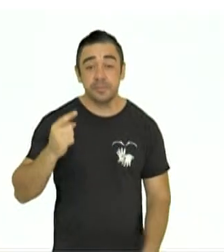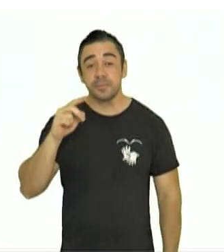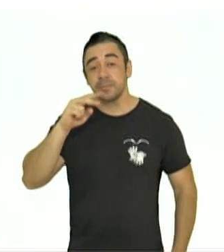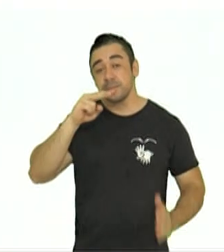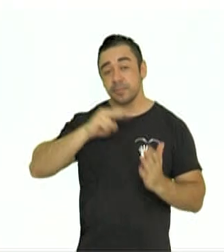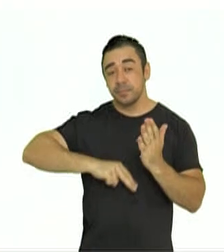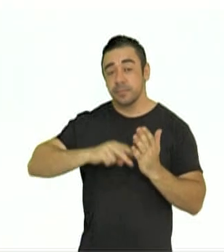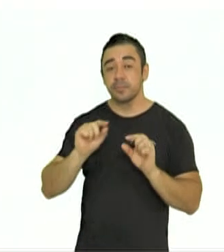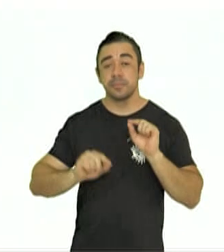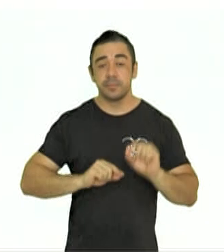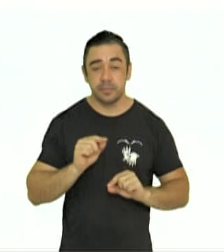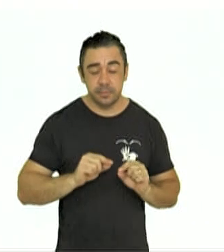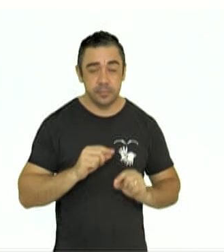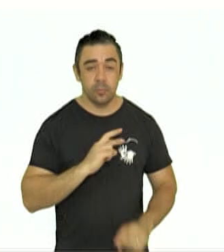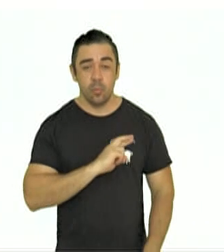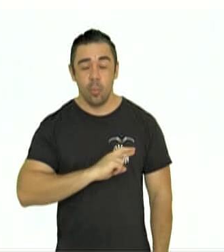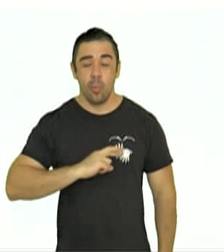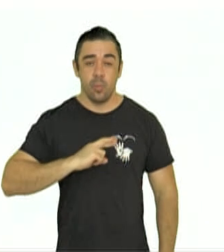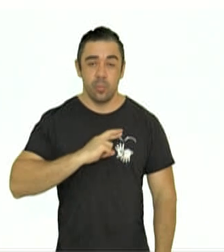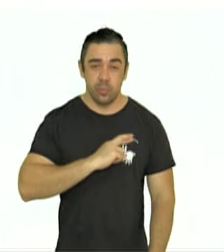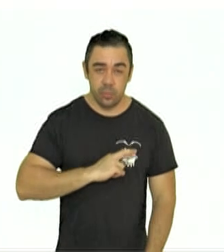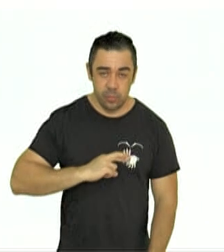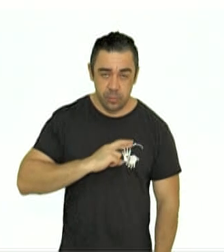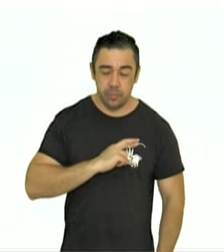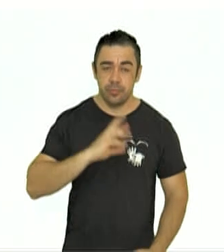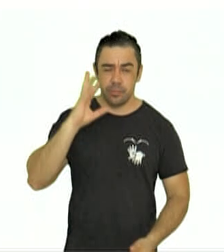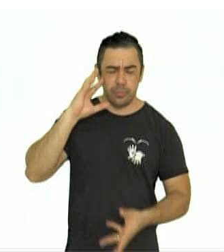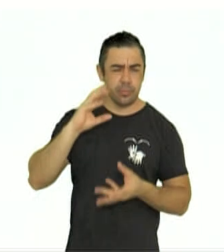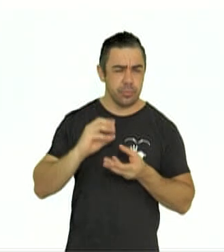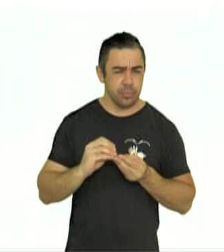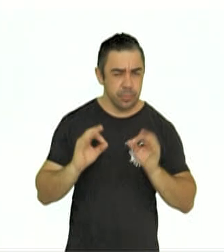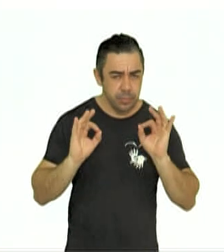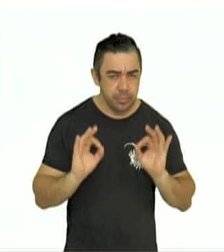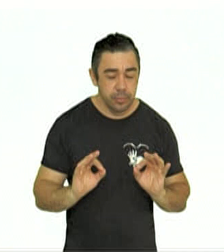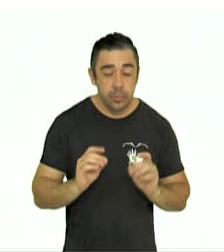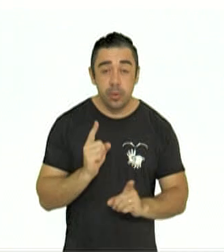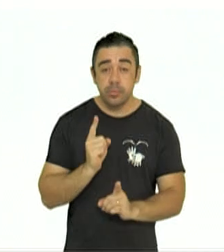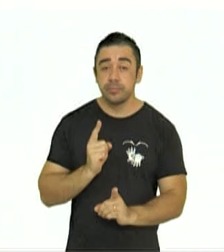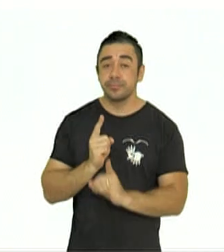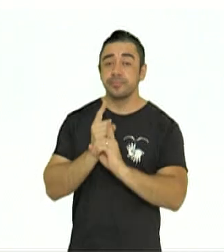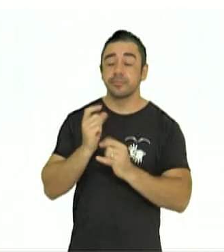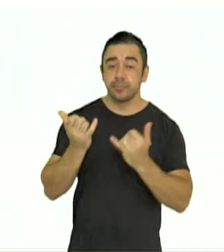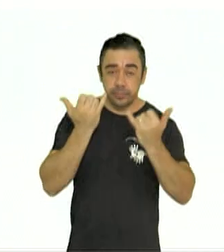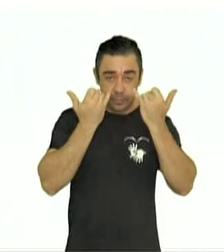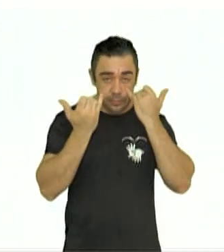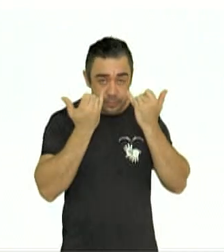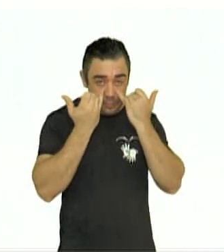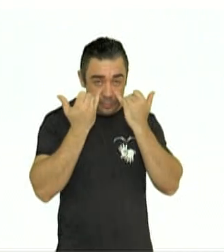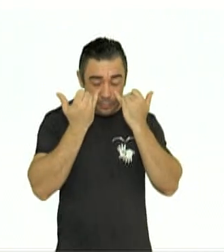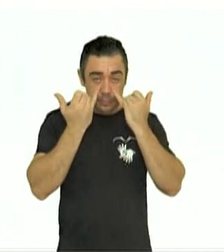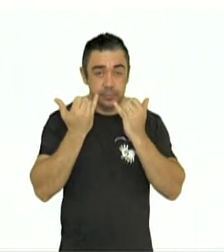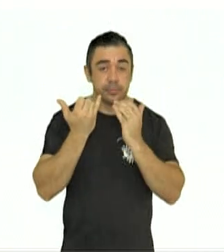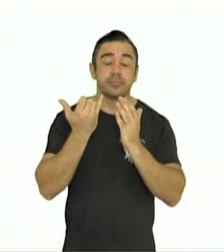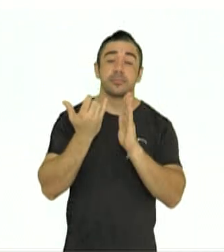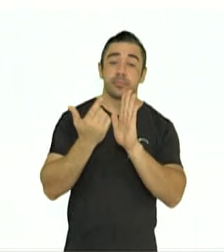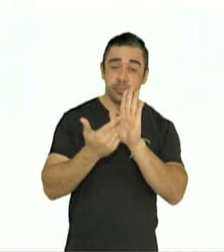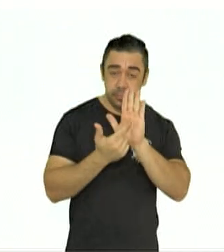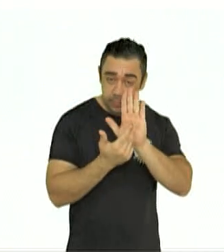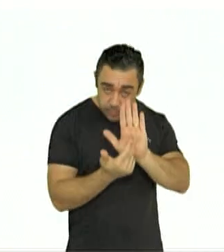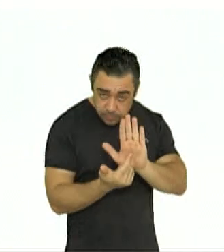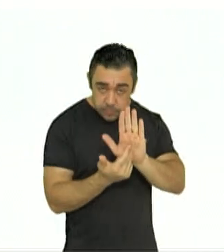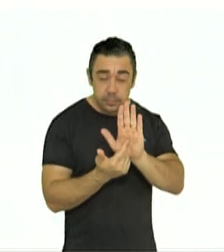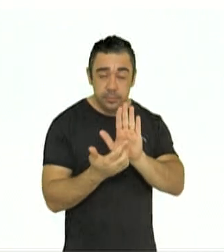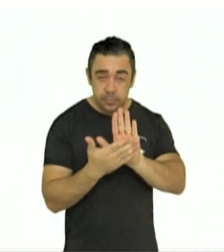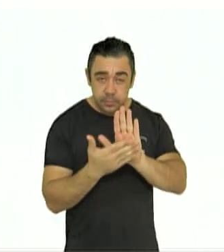ler trechos de um romance compreensivamente, vamos localizar informações explícitas em um texto,